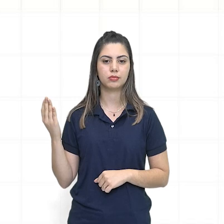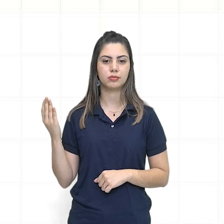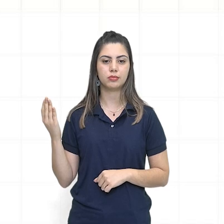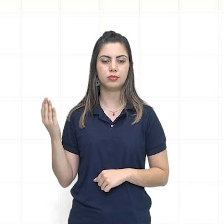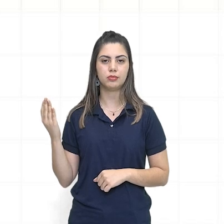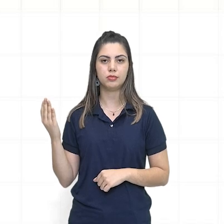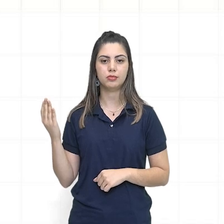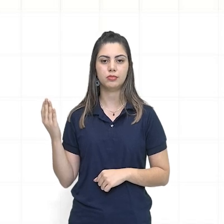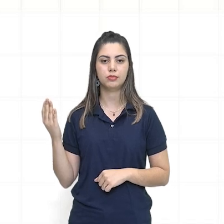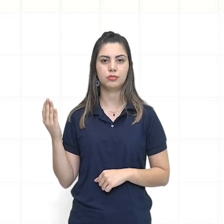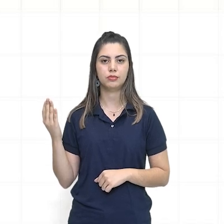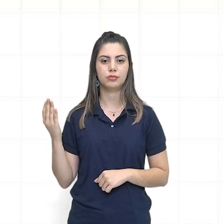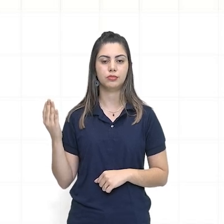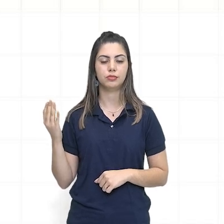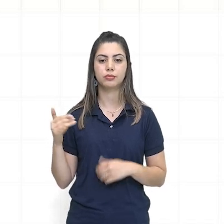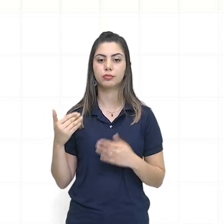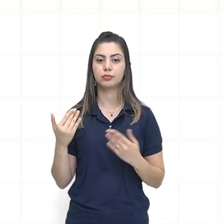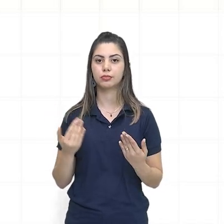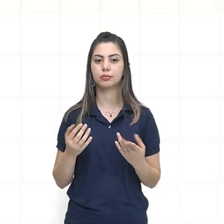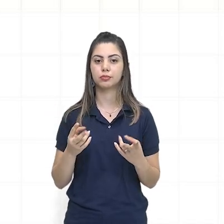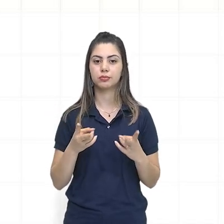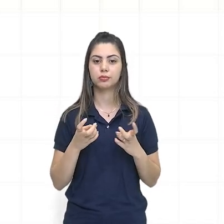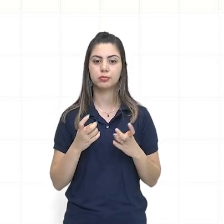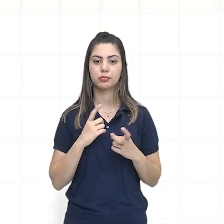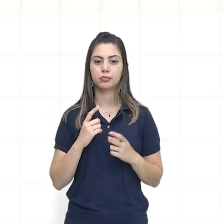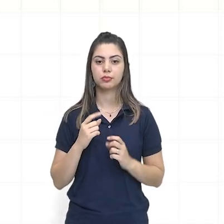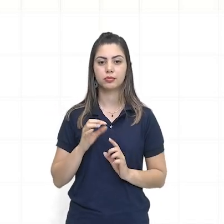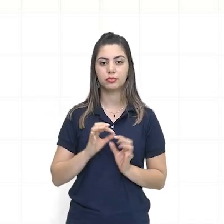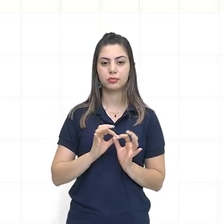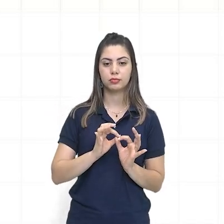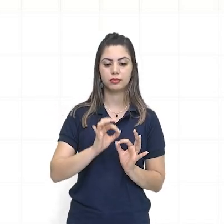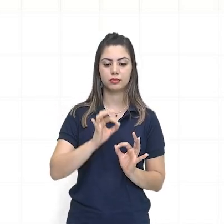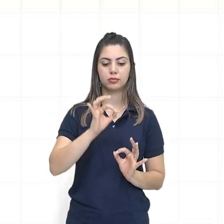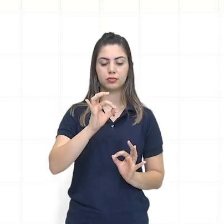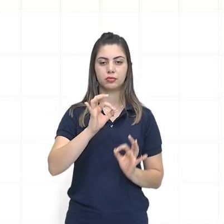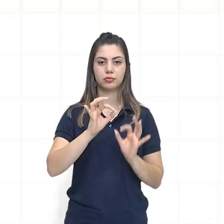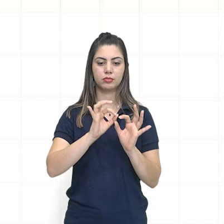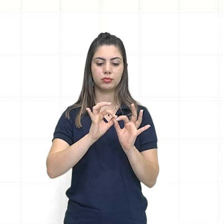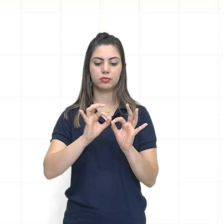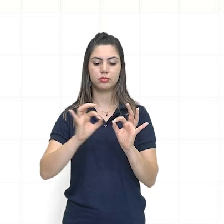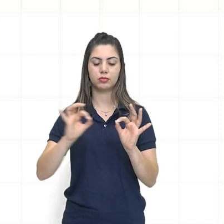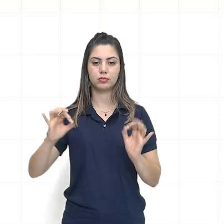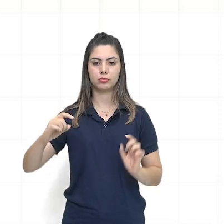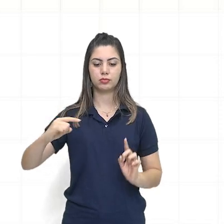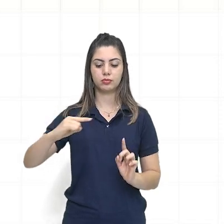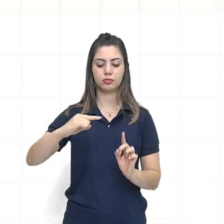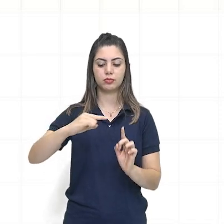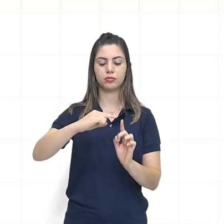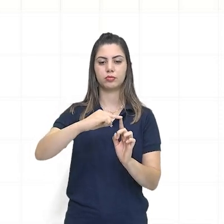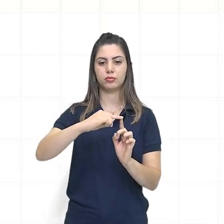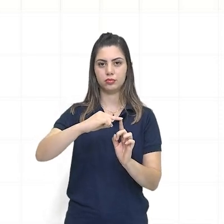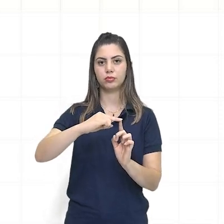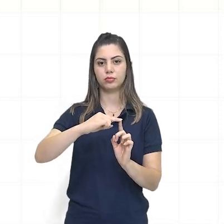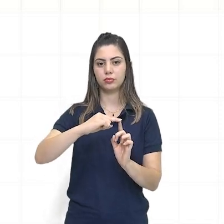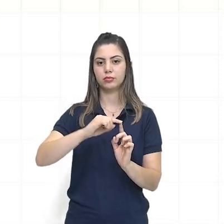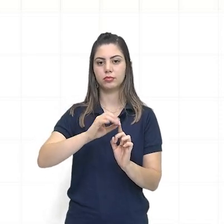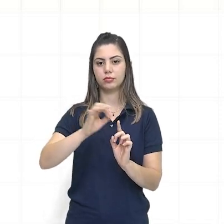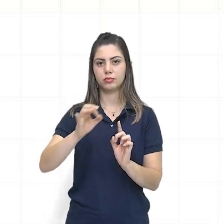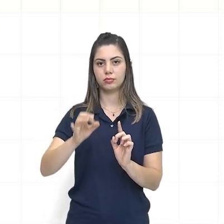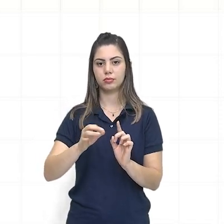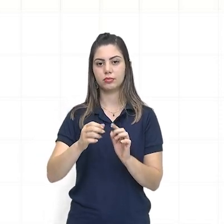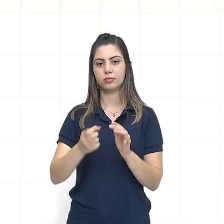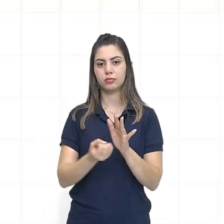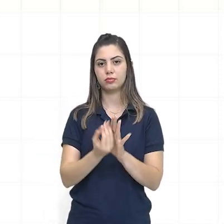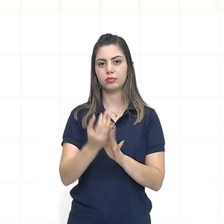É como se ele fizesse o encontro de uma linha vertical com uma horizontal. E aí ele